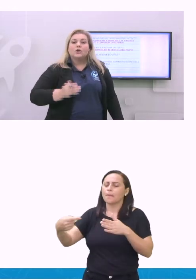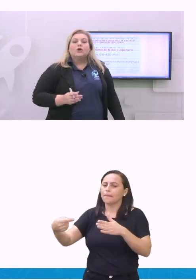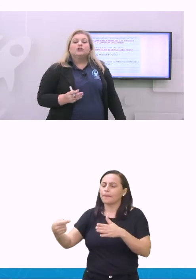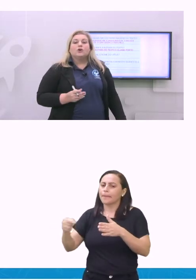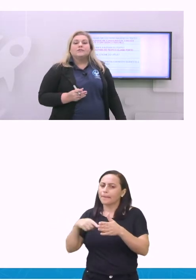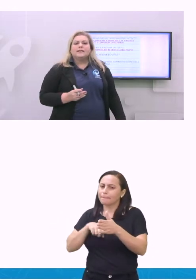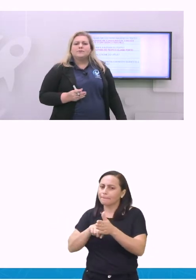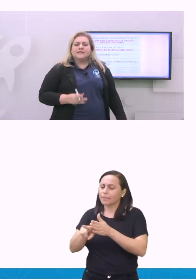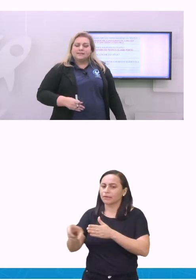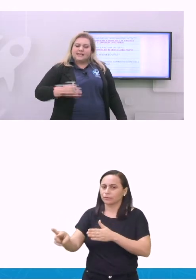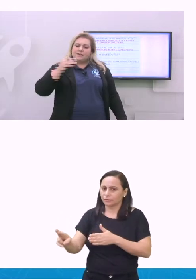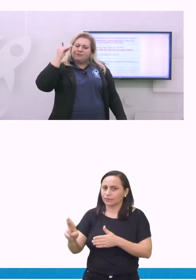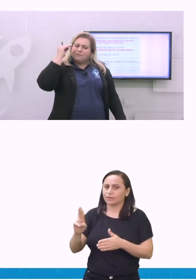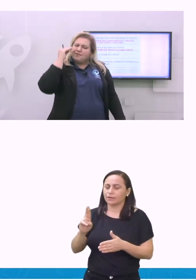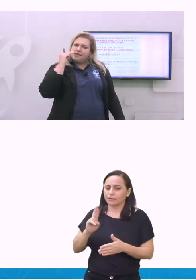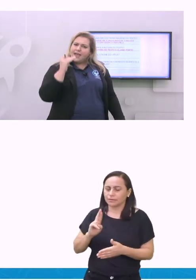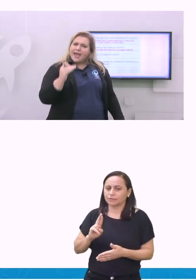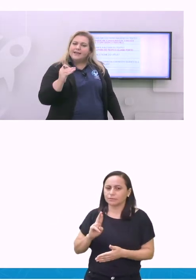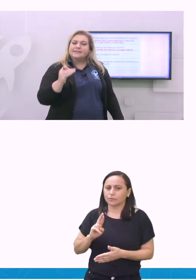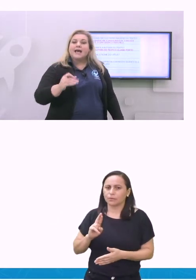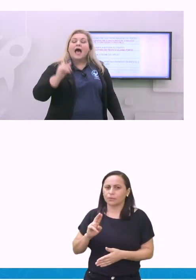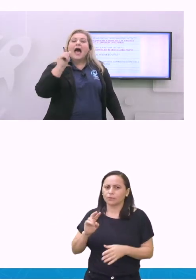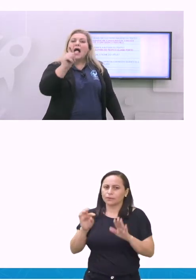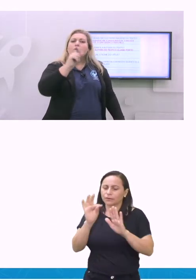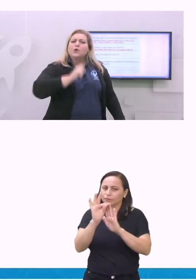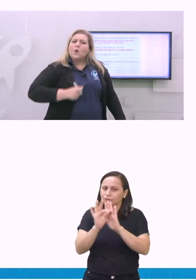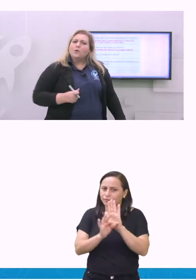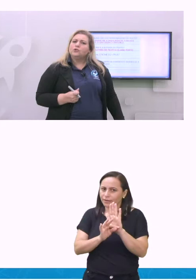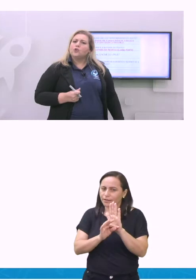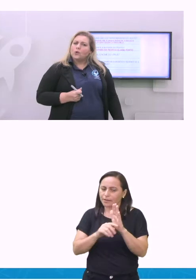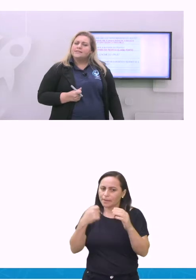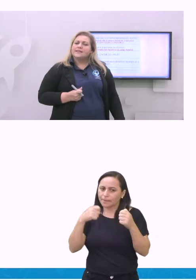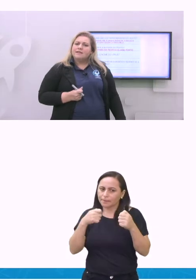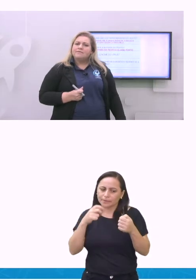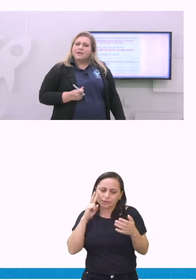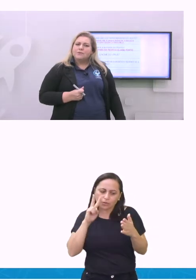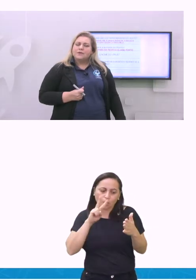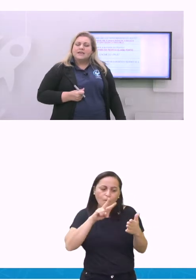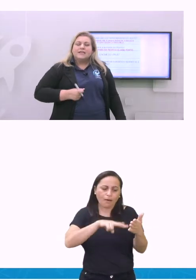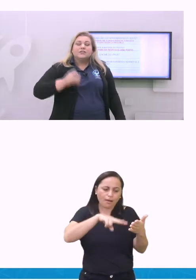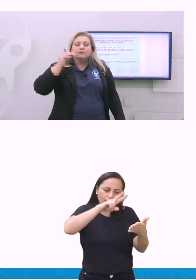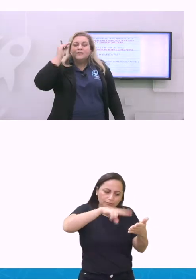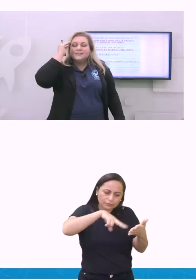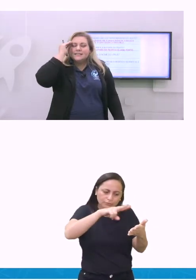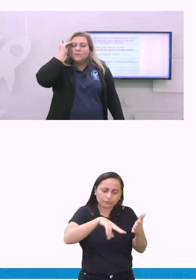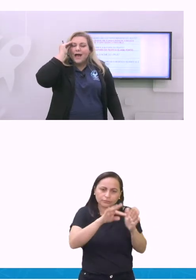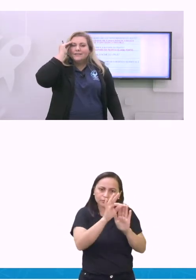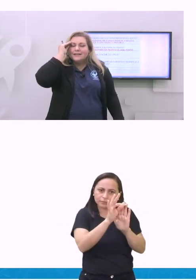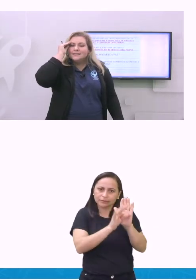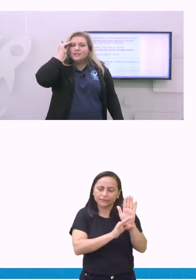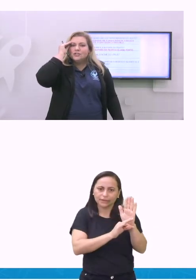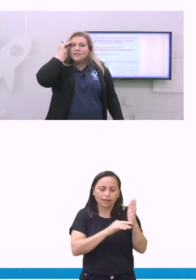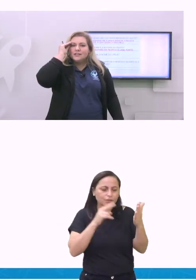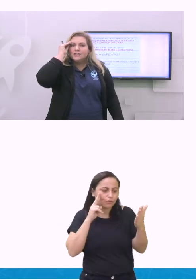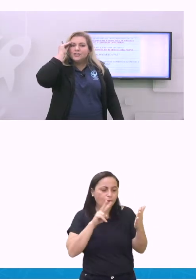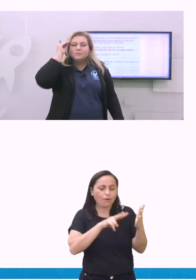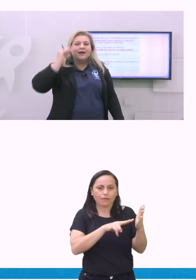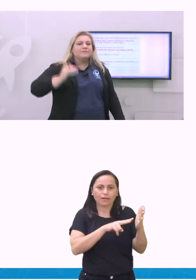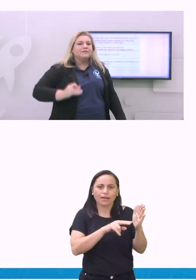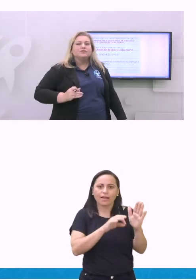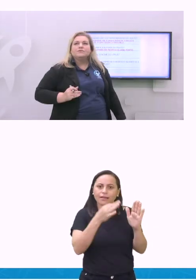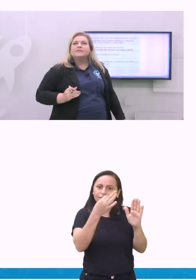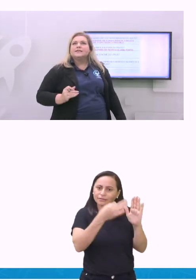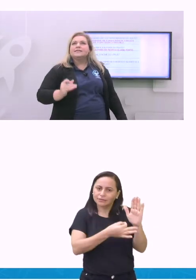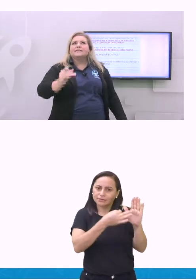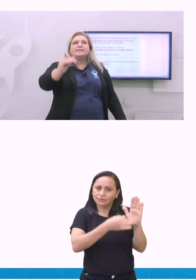texto, nós temos que ser fiéis ao que o autor escreveu. Isso vocês guardem essa dica, gente, para a